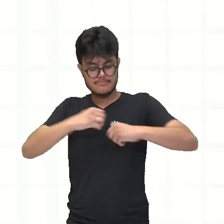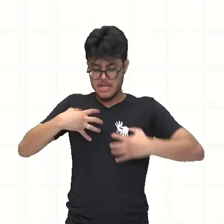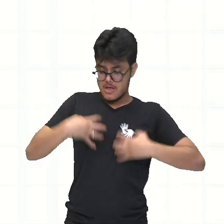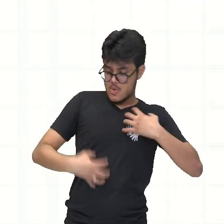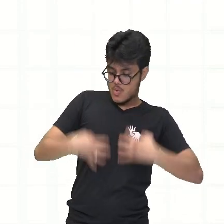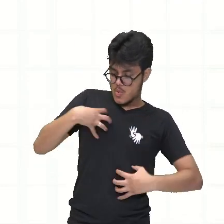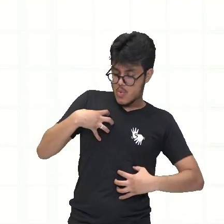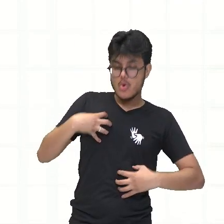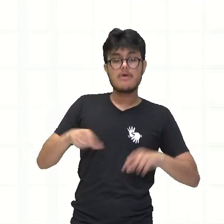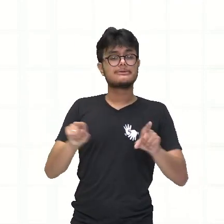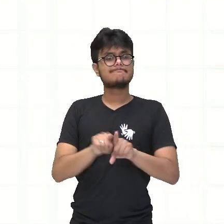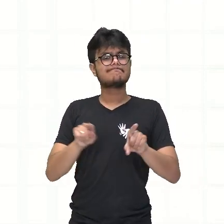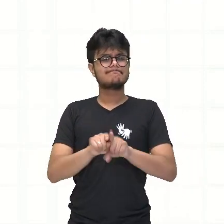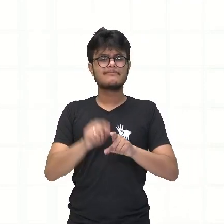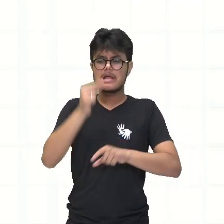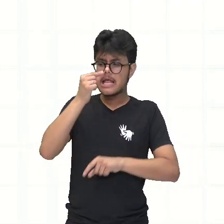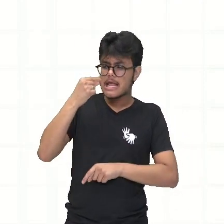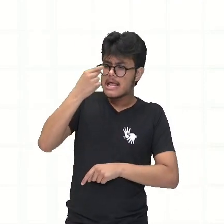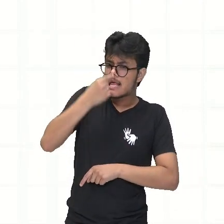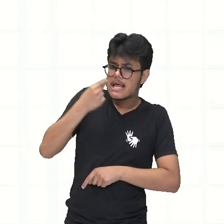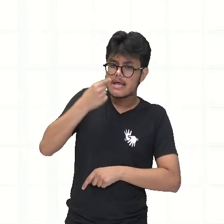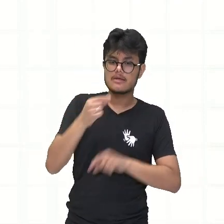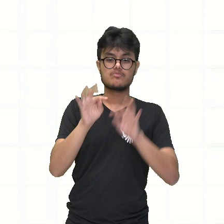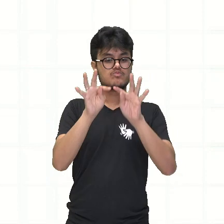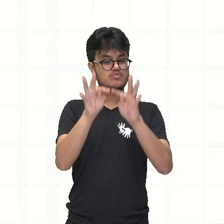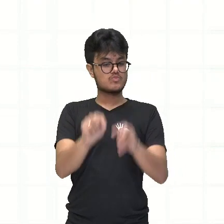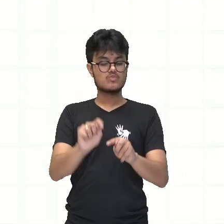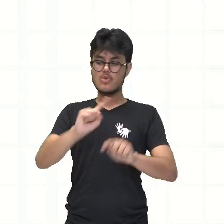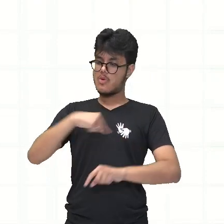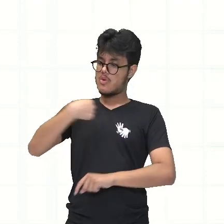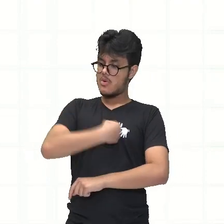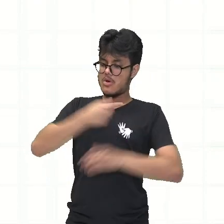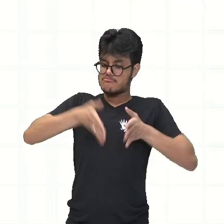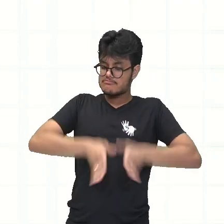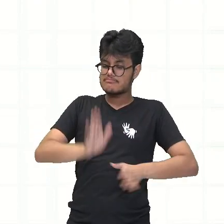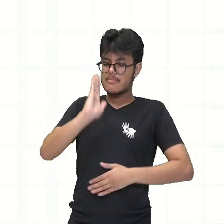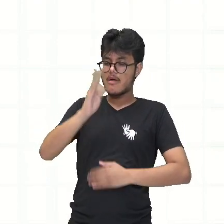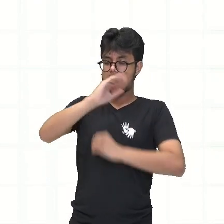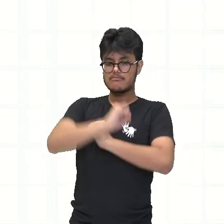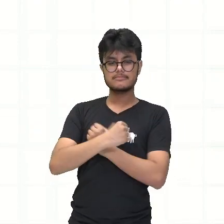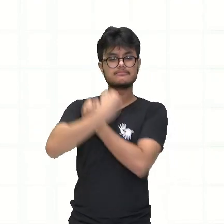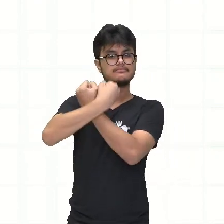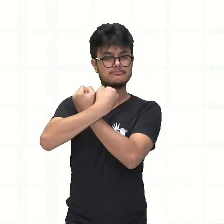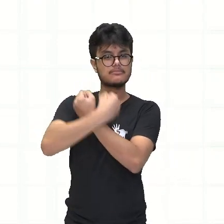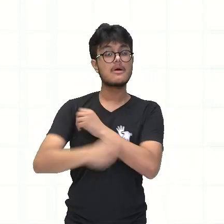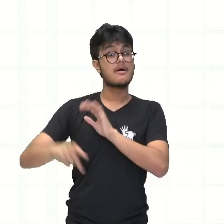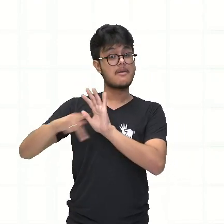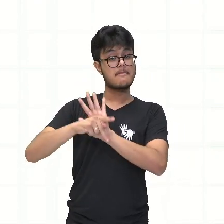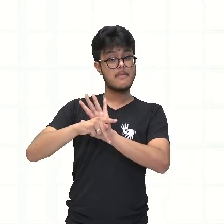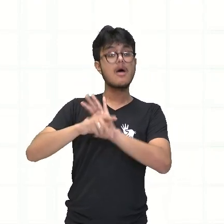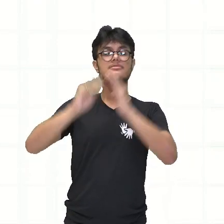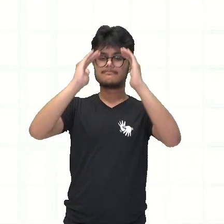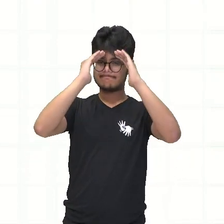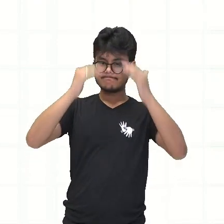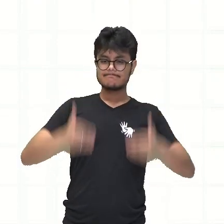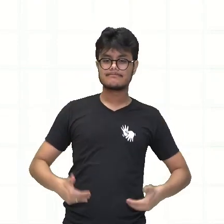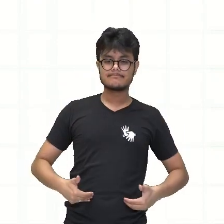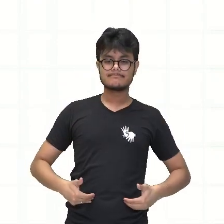enfim, todos esses fazem parte da defesa imediata do organismo, quando eles